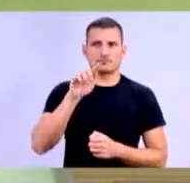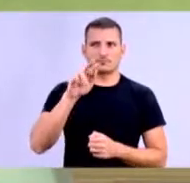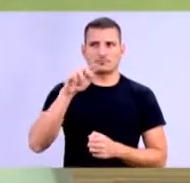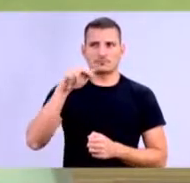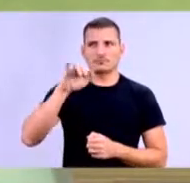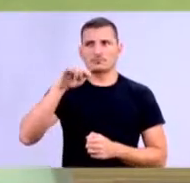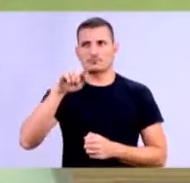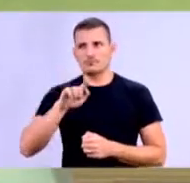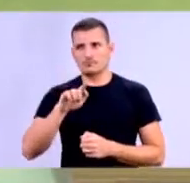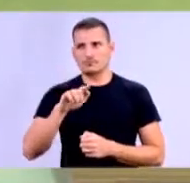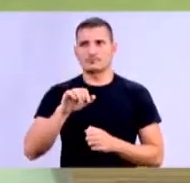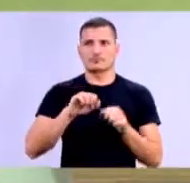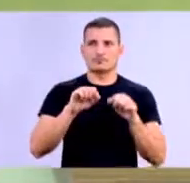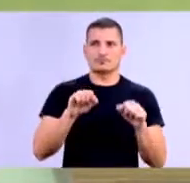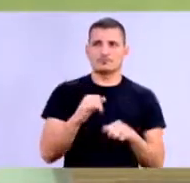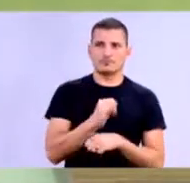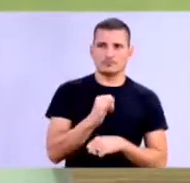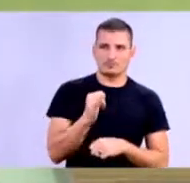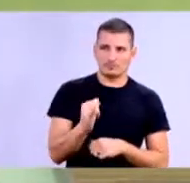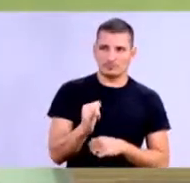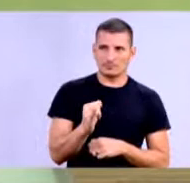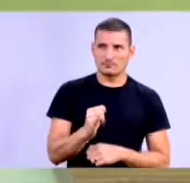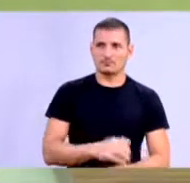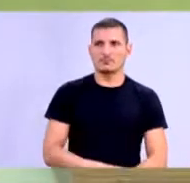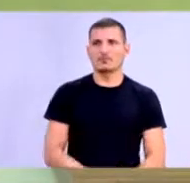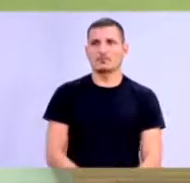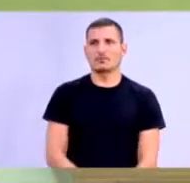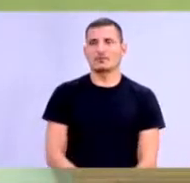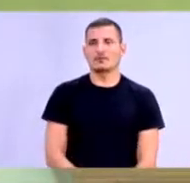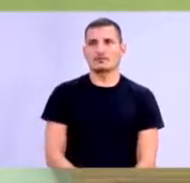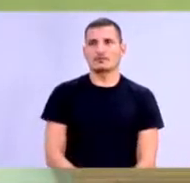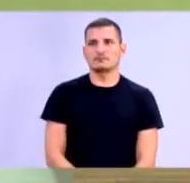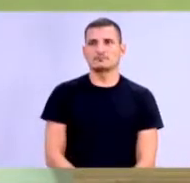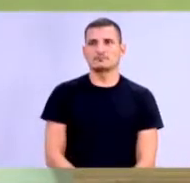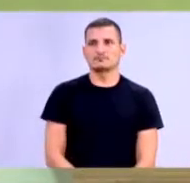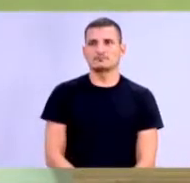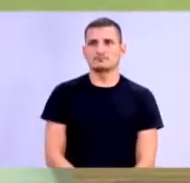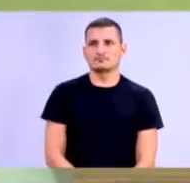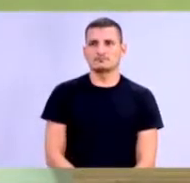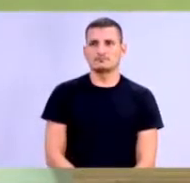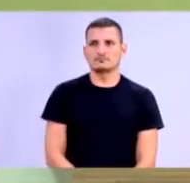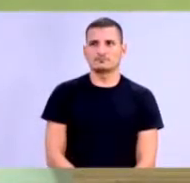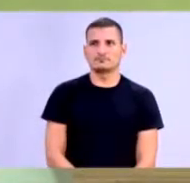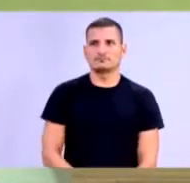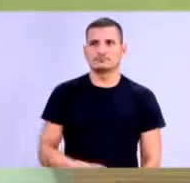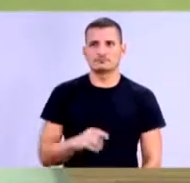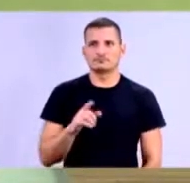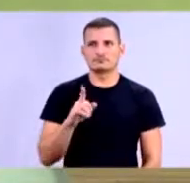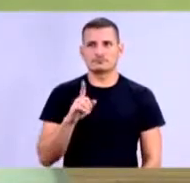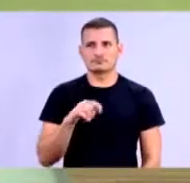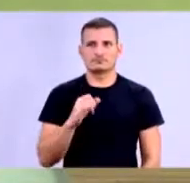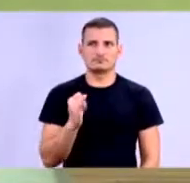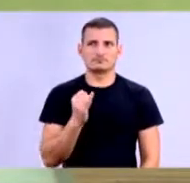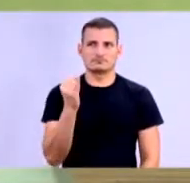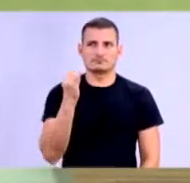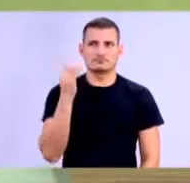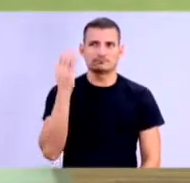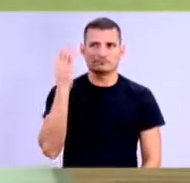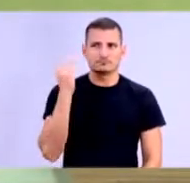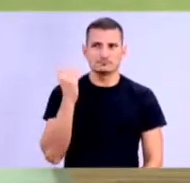semipresencial e o sistema de tutoria, que é o que nós já abordamos. Então, é importante saber que